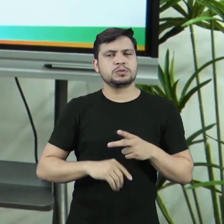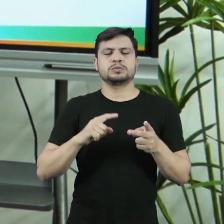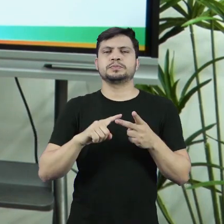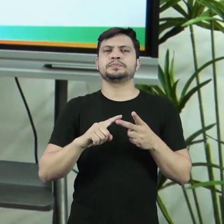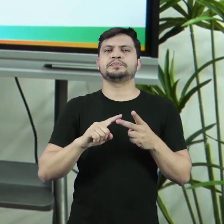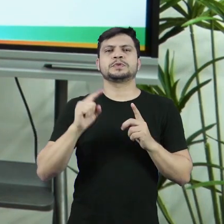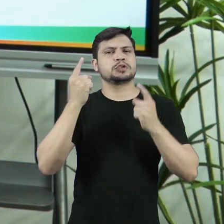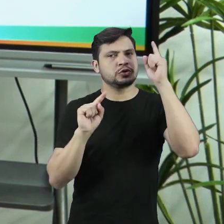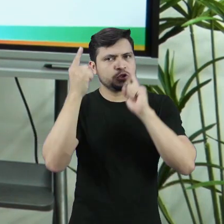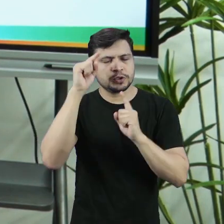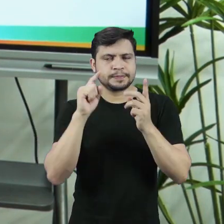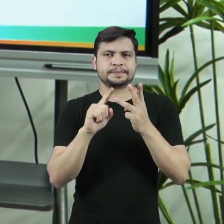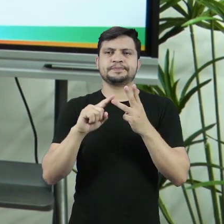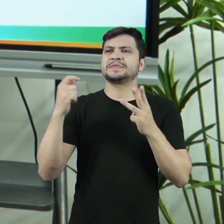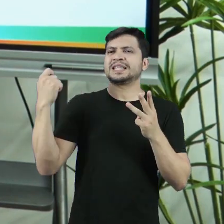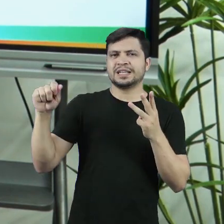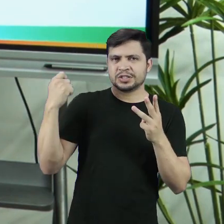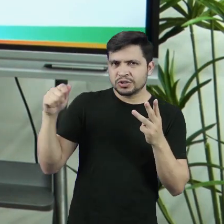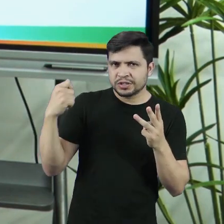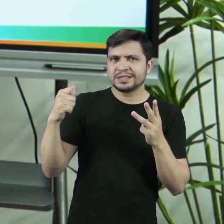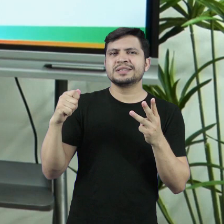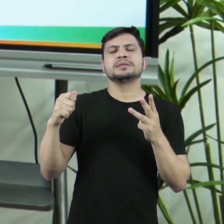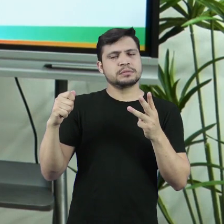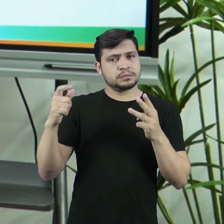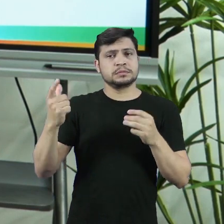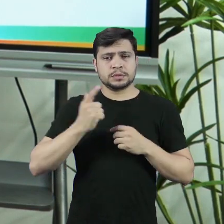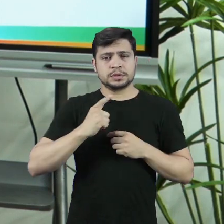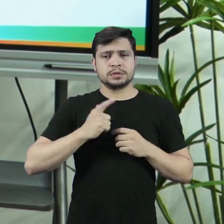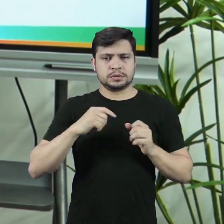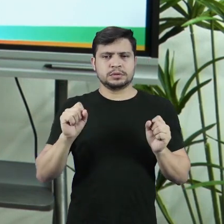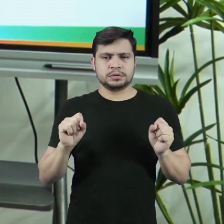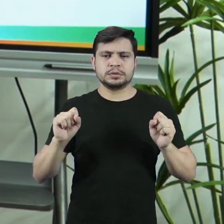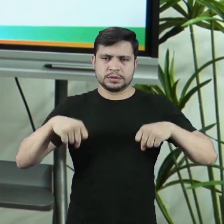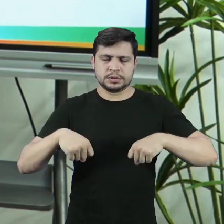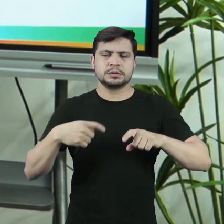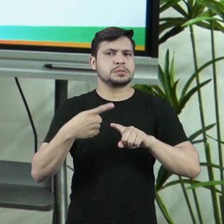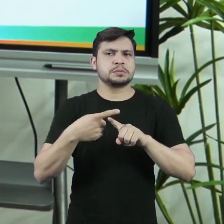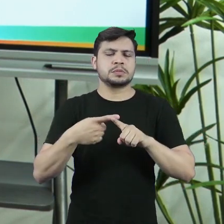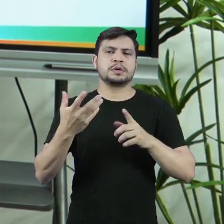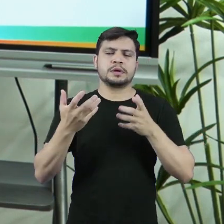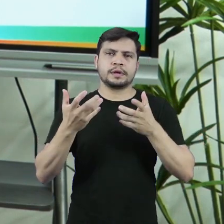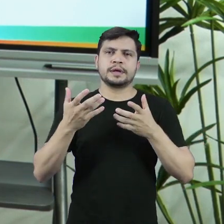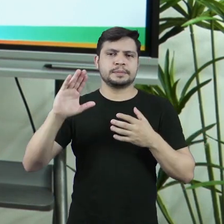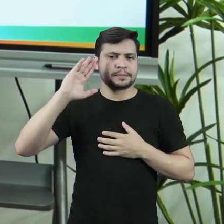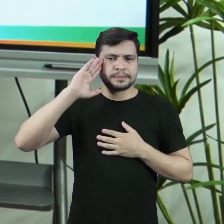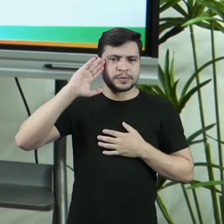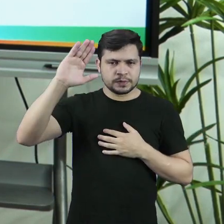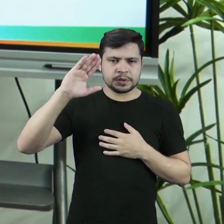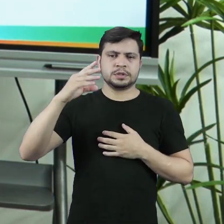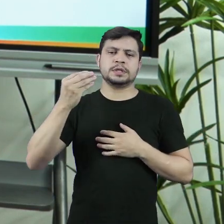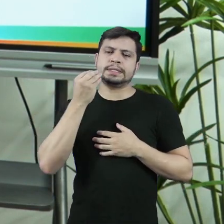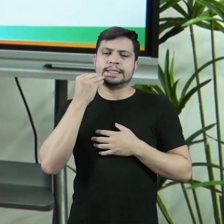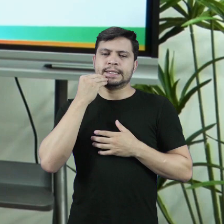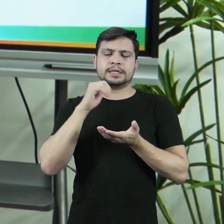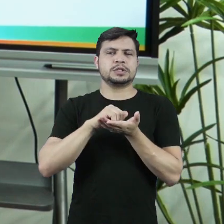que passaram por ditaduras nessa segunda metade do século XX, principalmente na tentativa de afastar o que foi chamado de um perigo